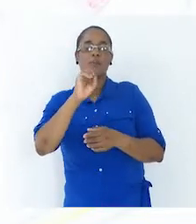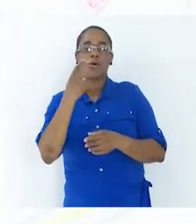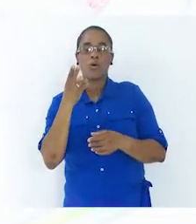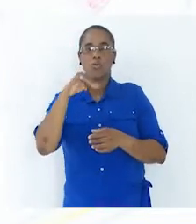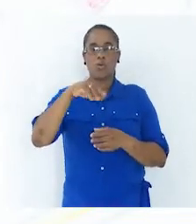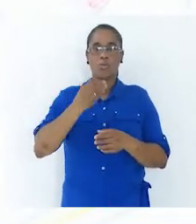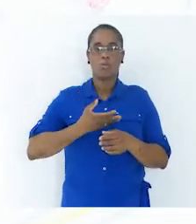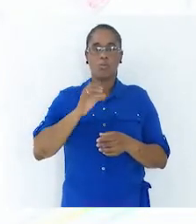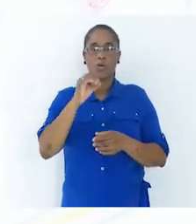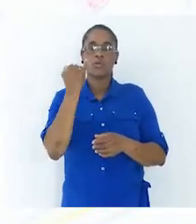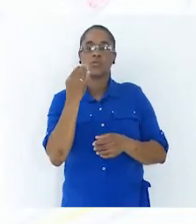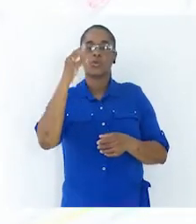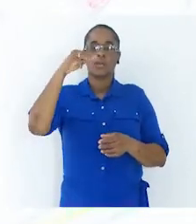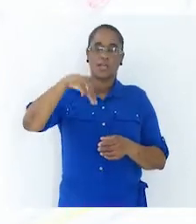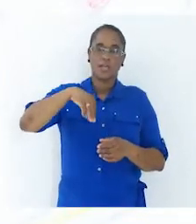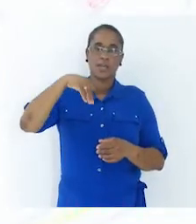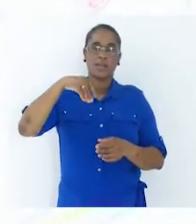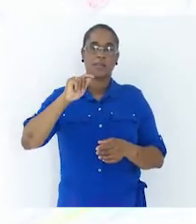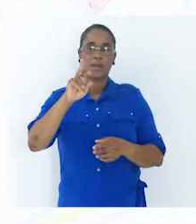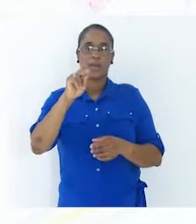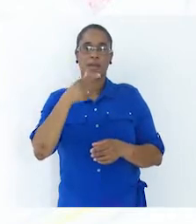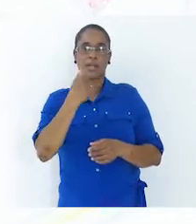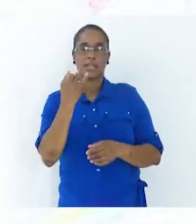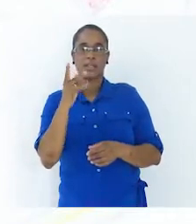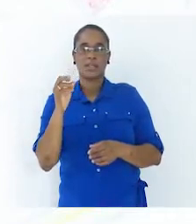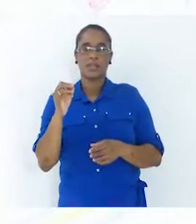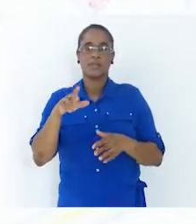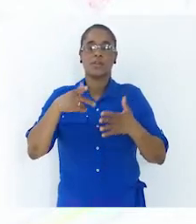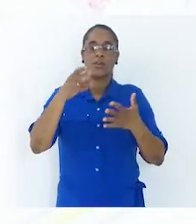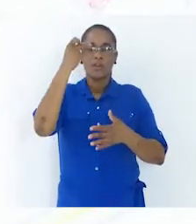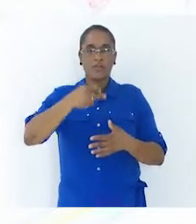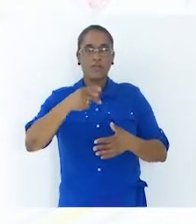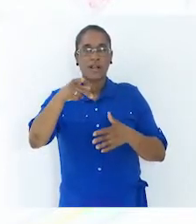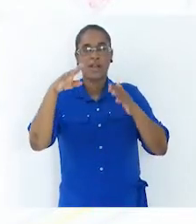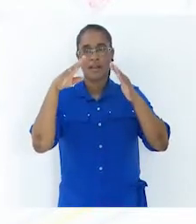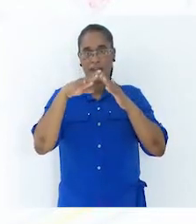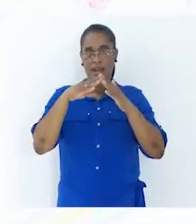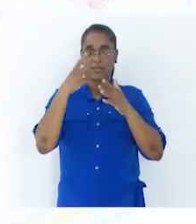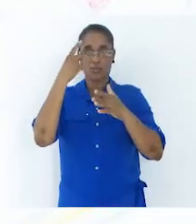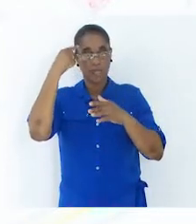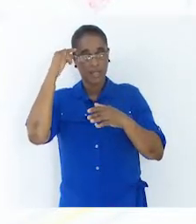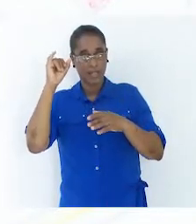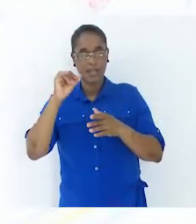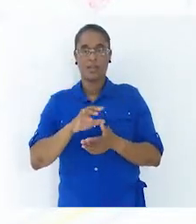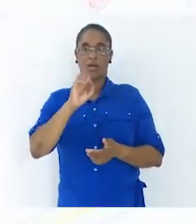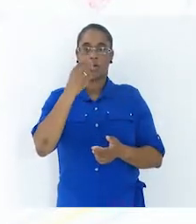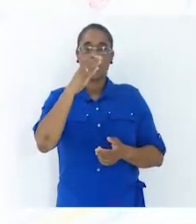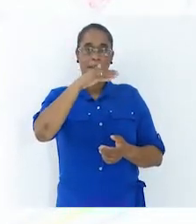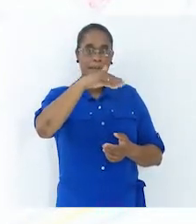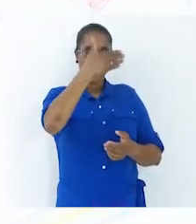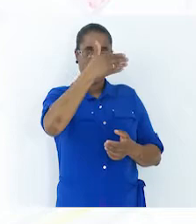imperativo. Logo, ficas em casa, uma ideia, ou a primeira